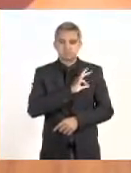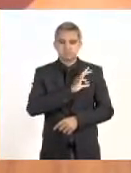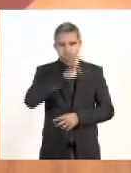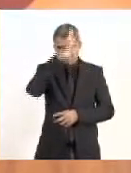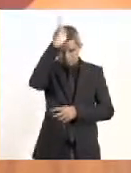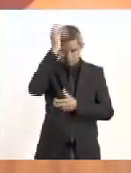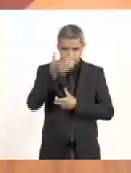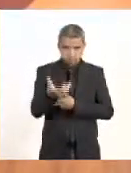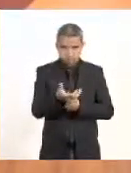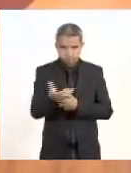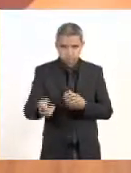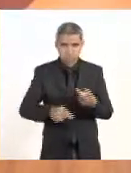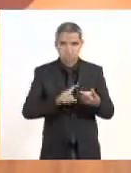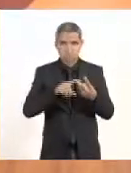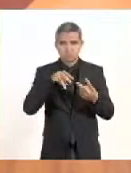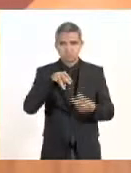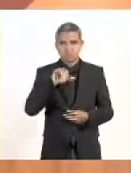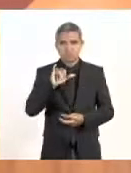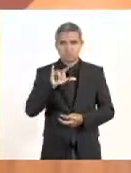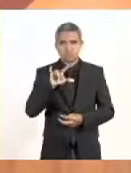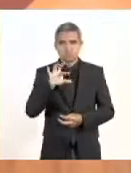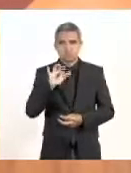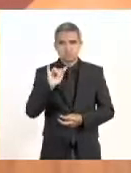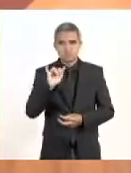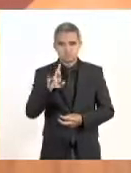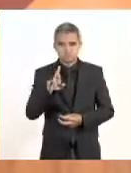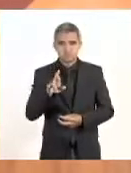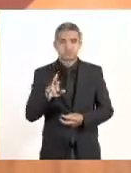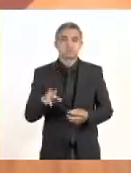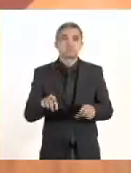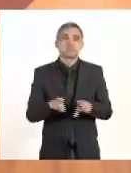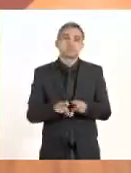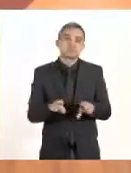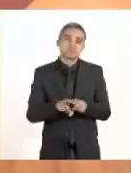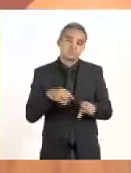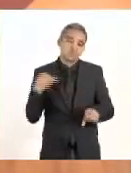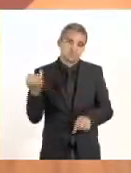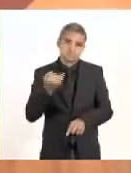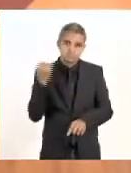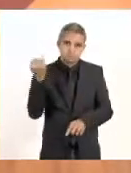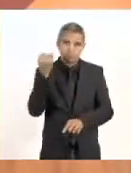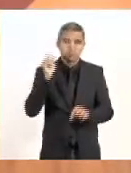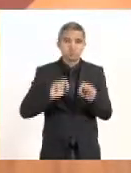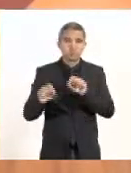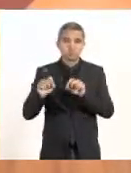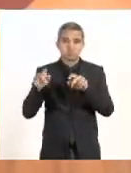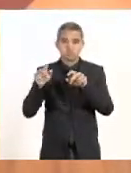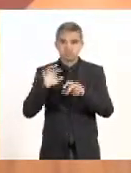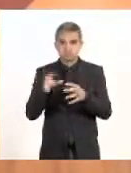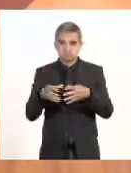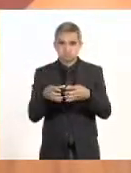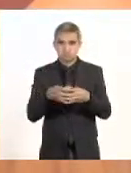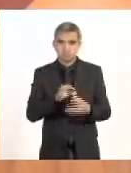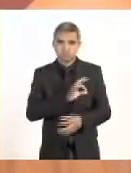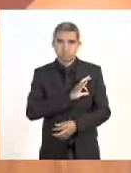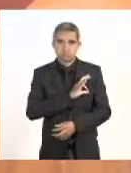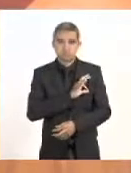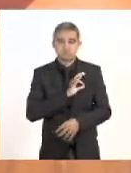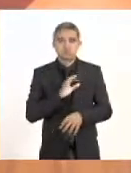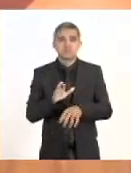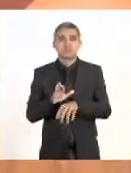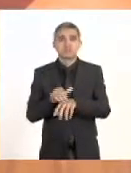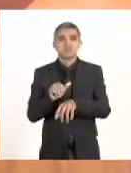também, claro, na condição importante que representa a Polícia Civil, que também sejam chamados aqueles também